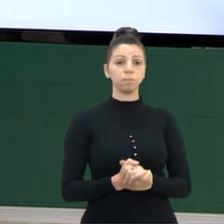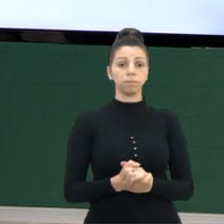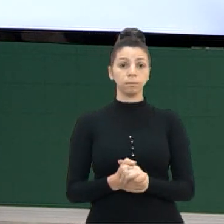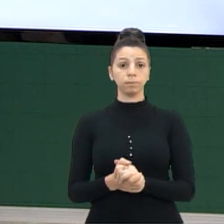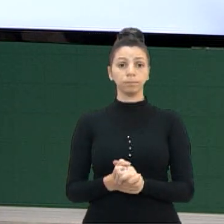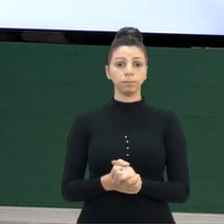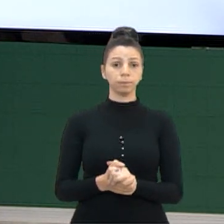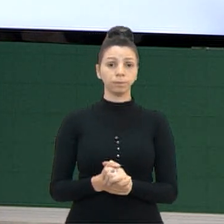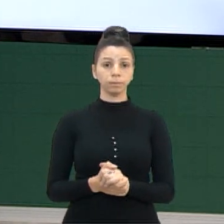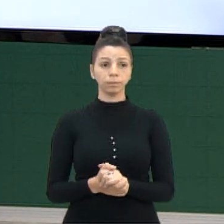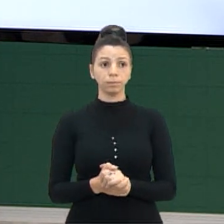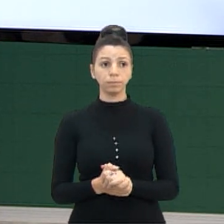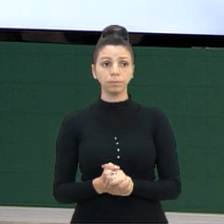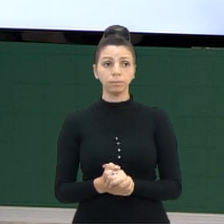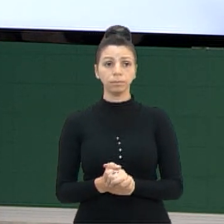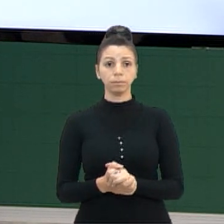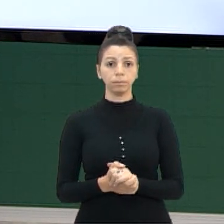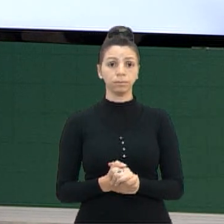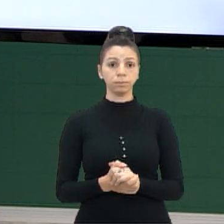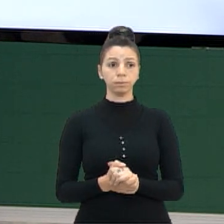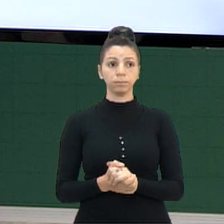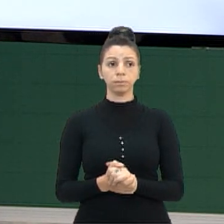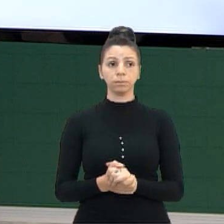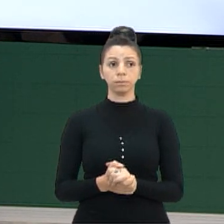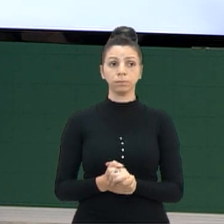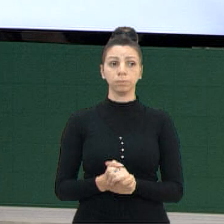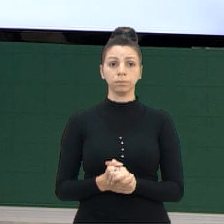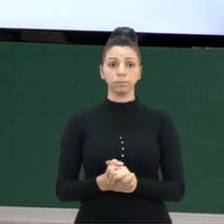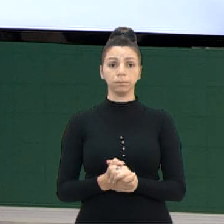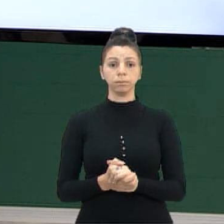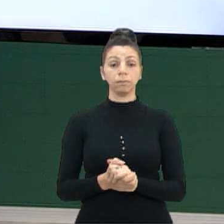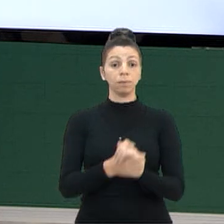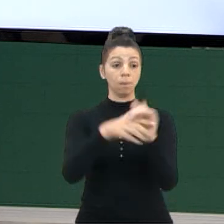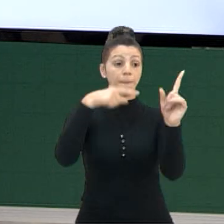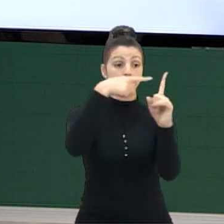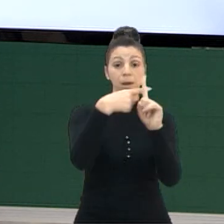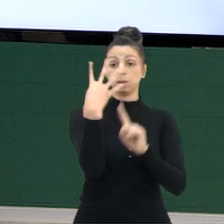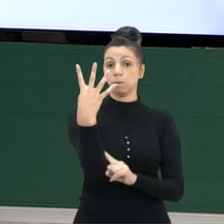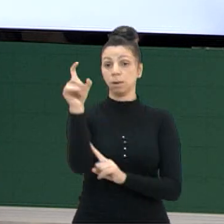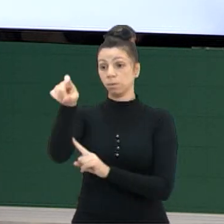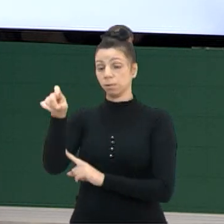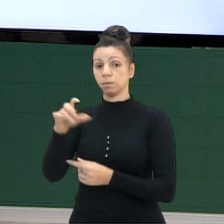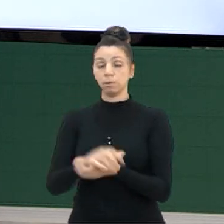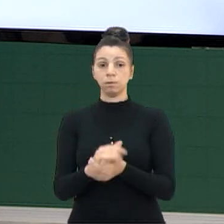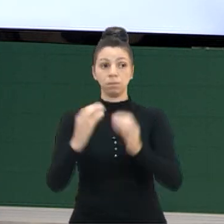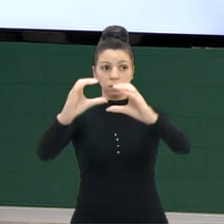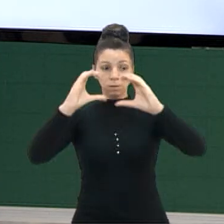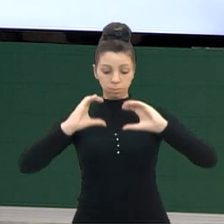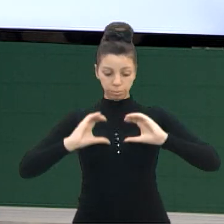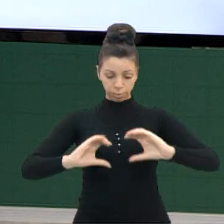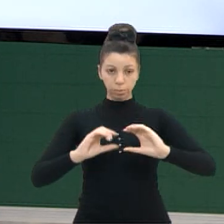resposta 4, 4x, mais 4x. Eu tenho embaixo